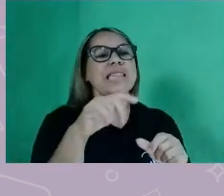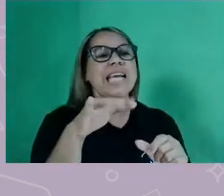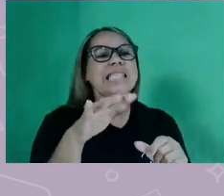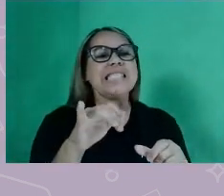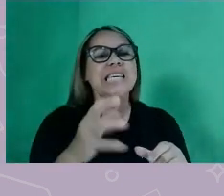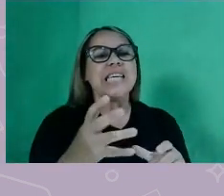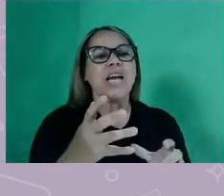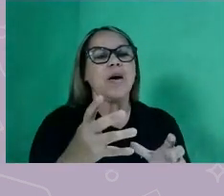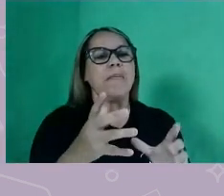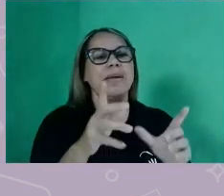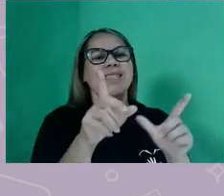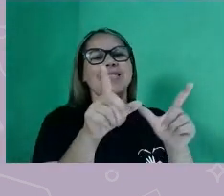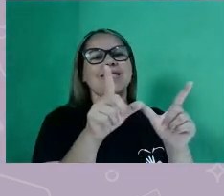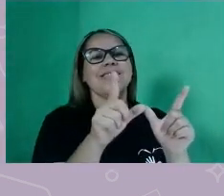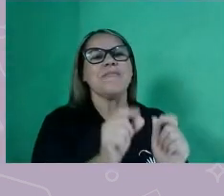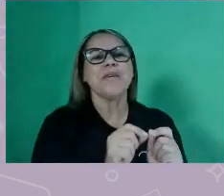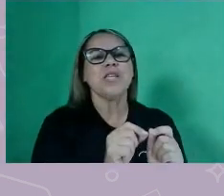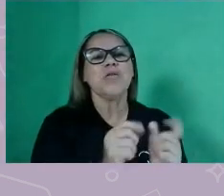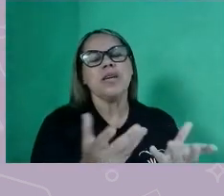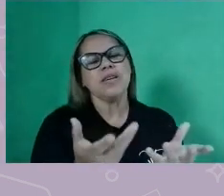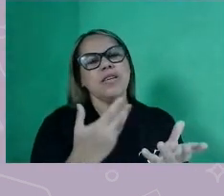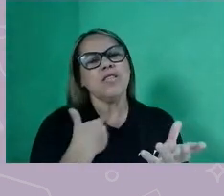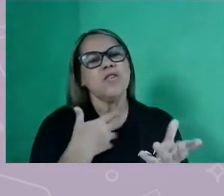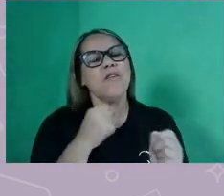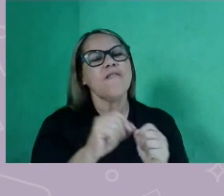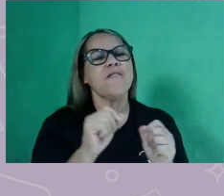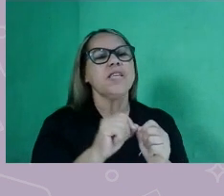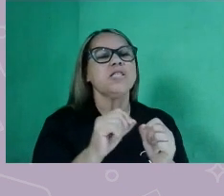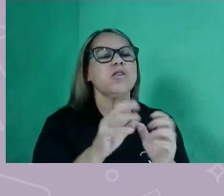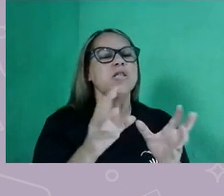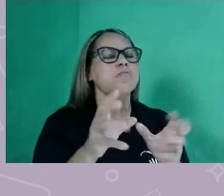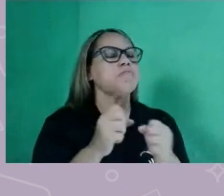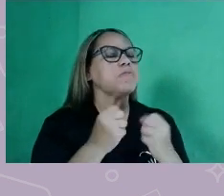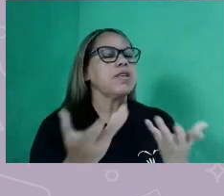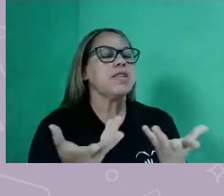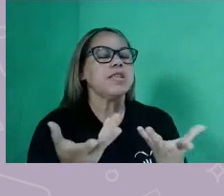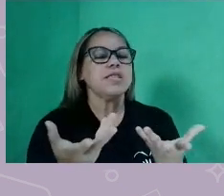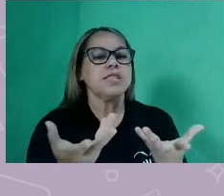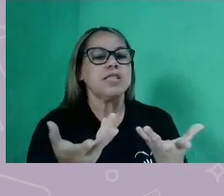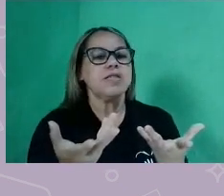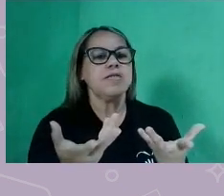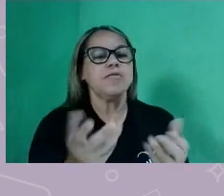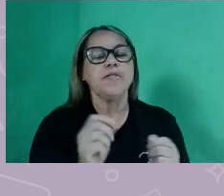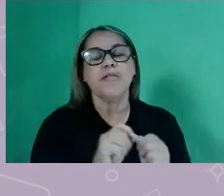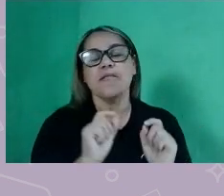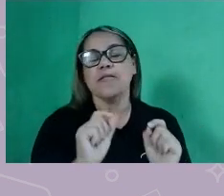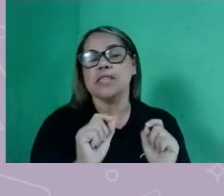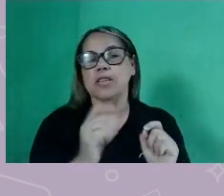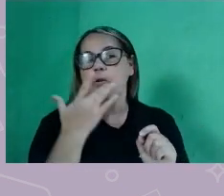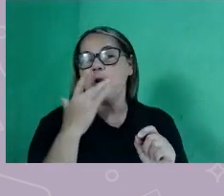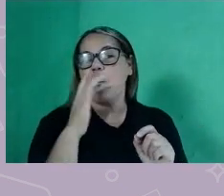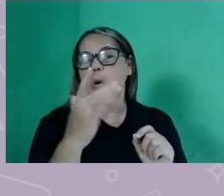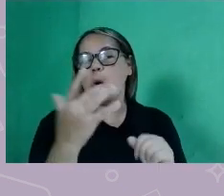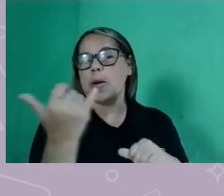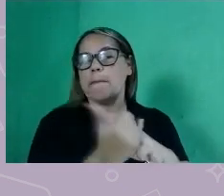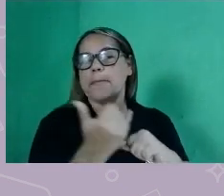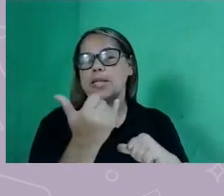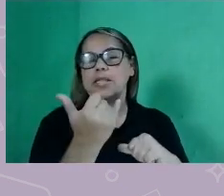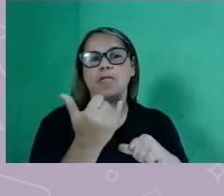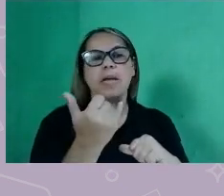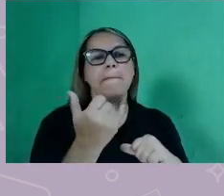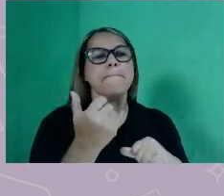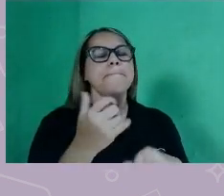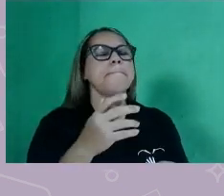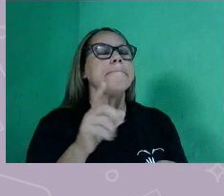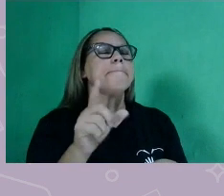para se reduzir e ele vai oxidar ele tem o maior potencial oxidante ele diz o ouro é o metal menos atacado